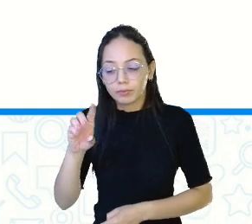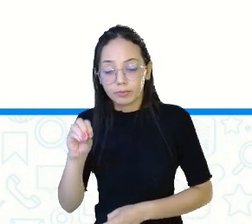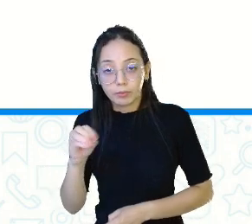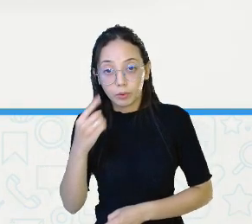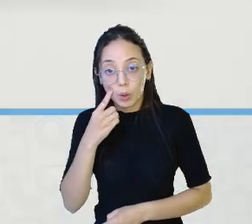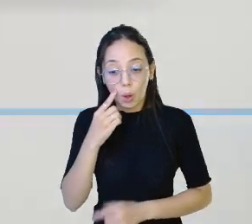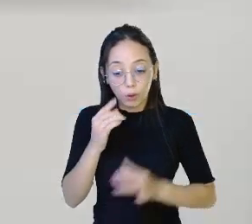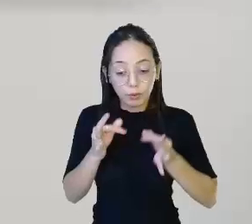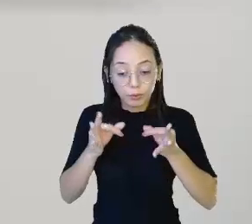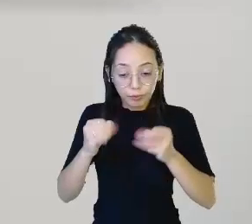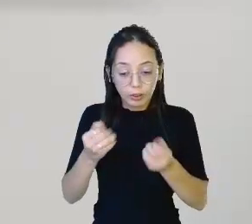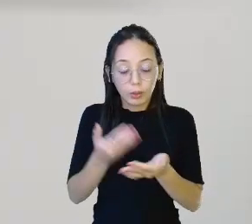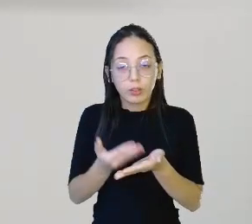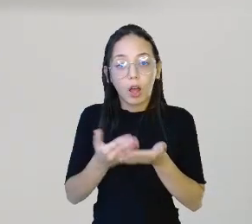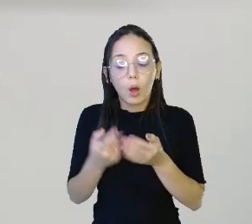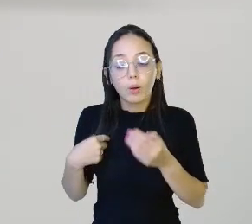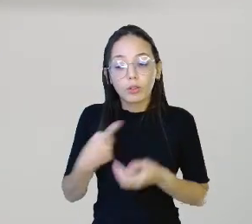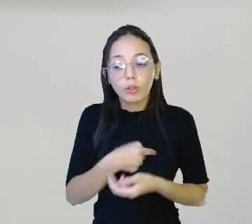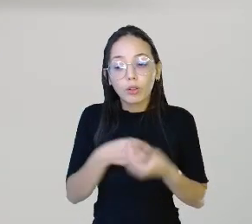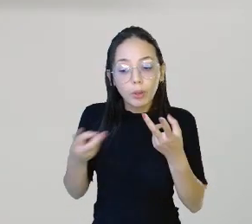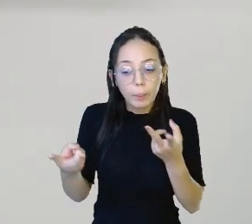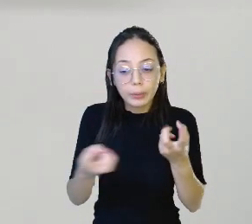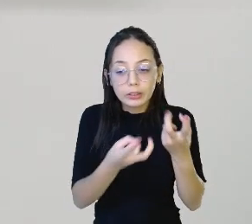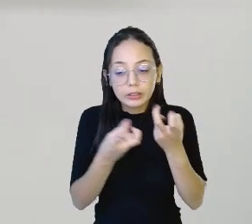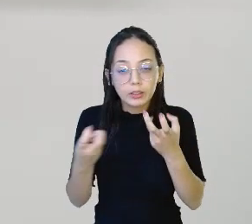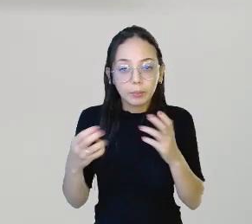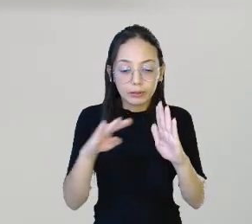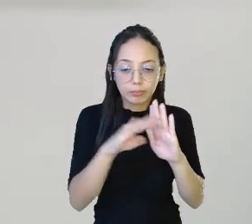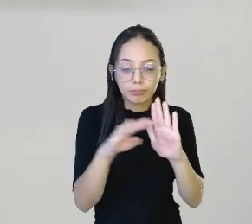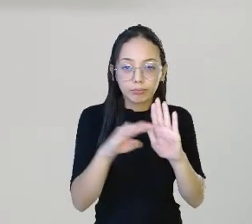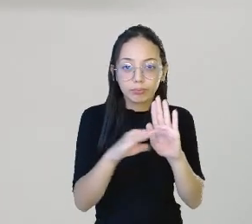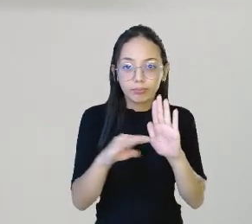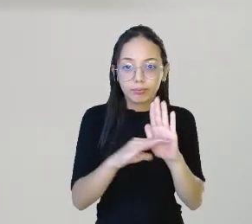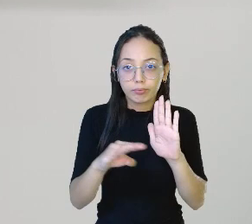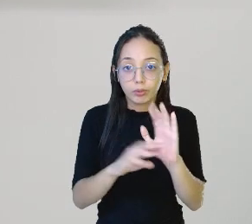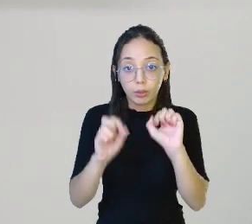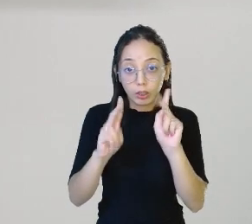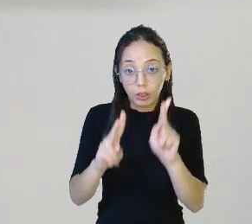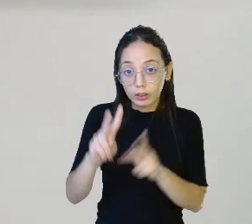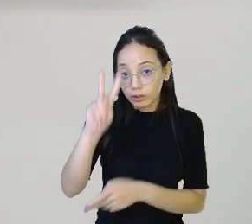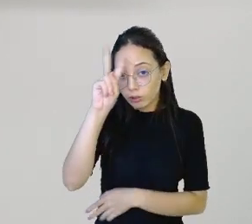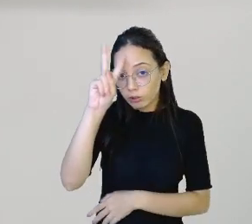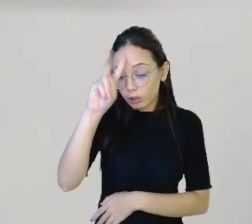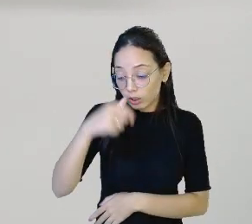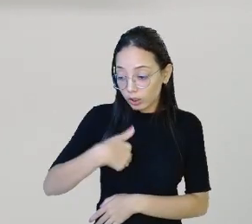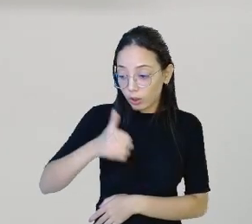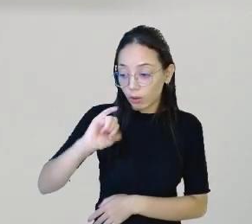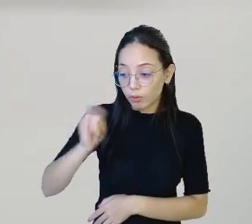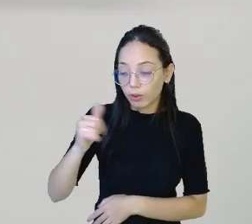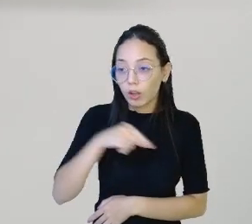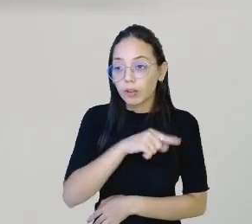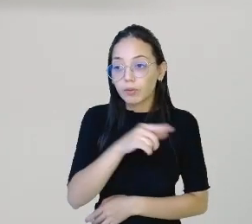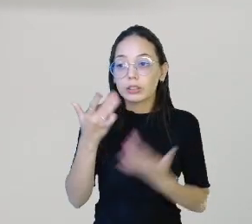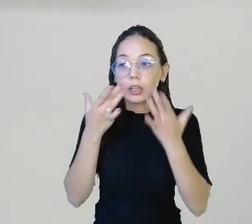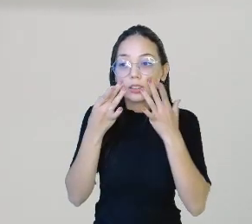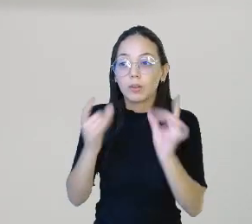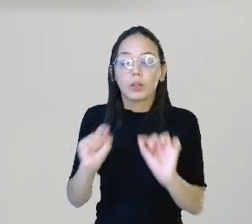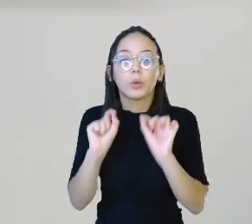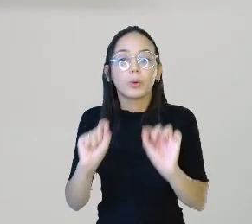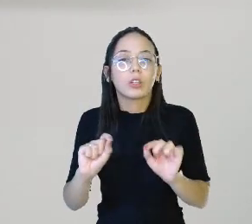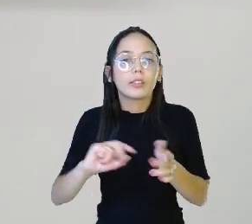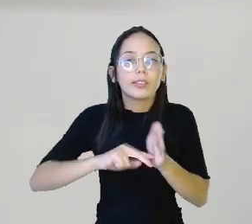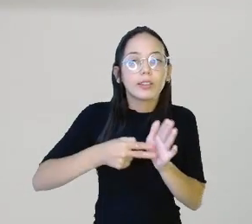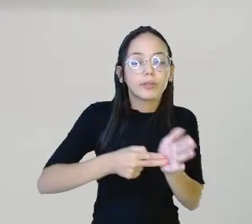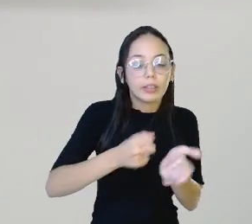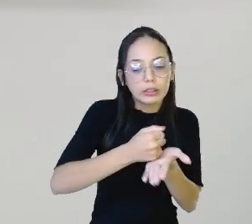da aula nós vamos localizar esses tópicos na história que eu vou contar. Então você já fica atento o que é a introdução,